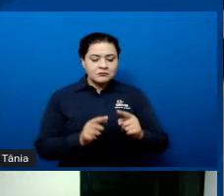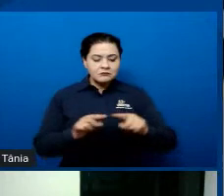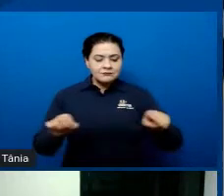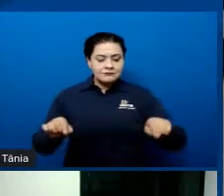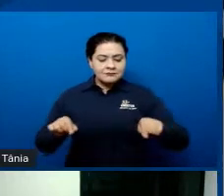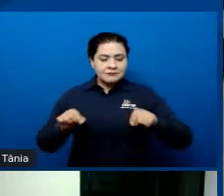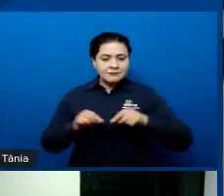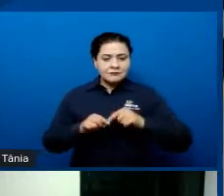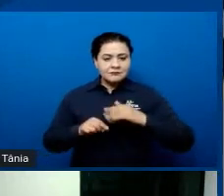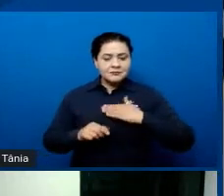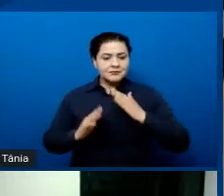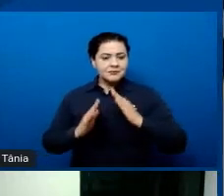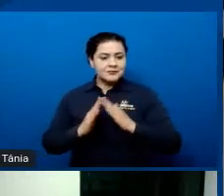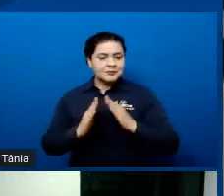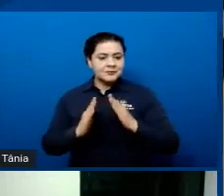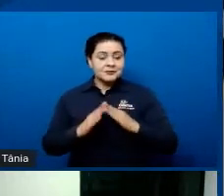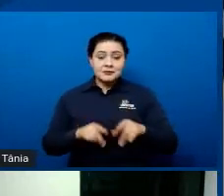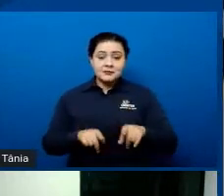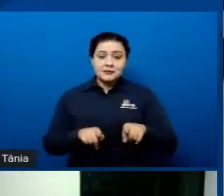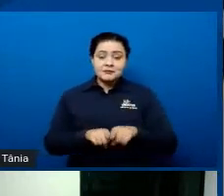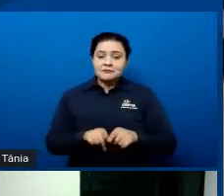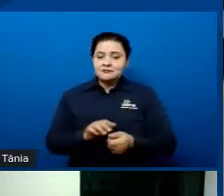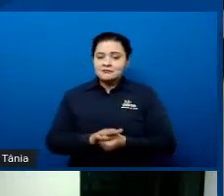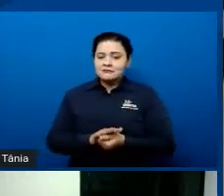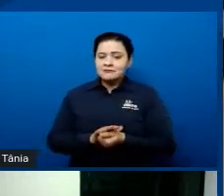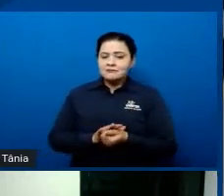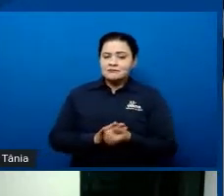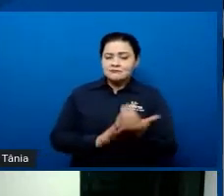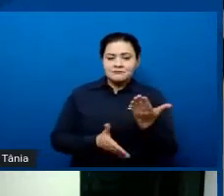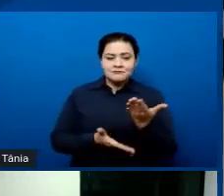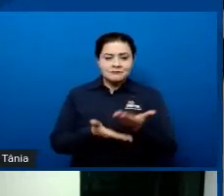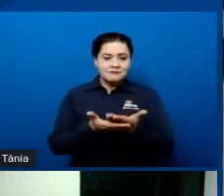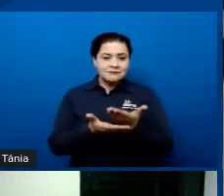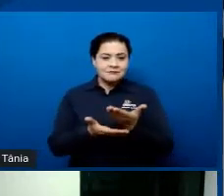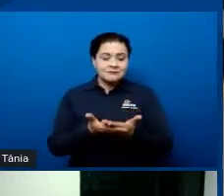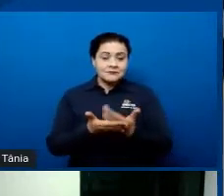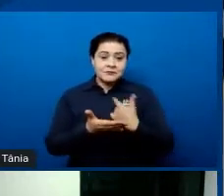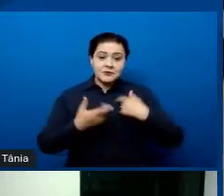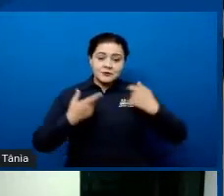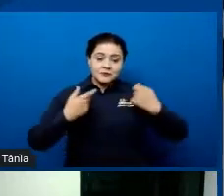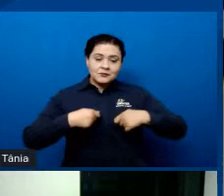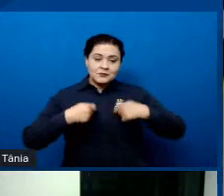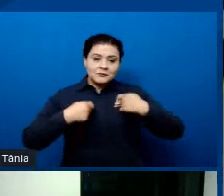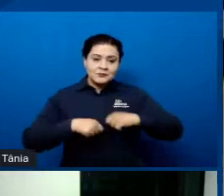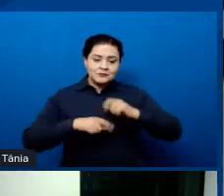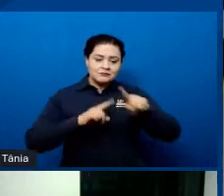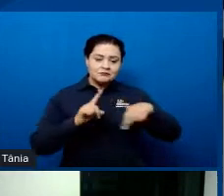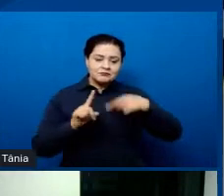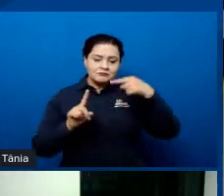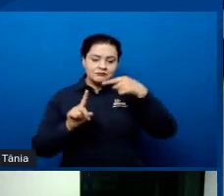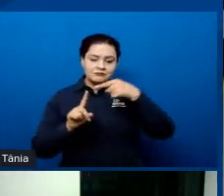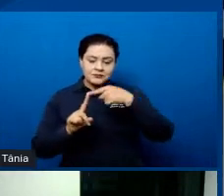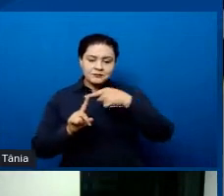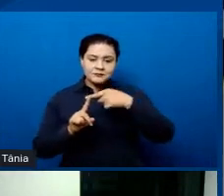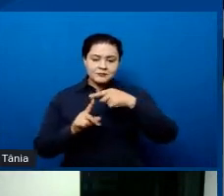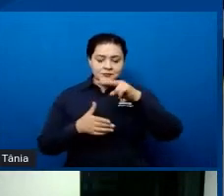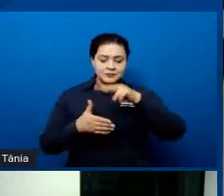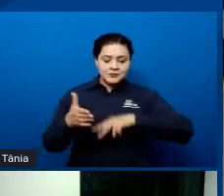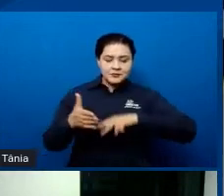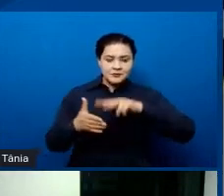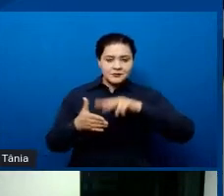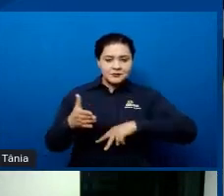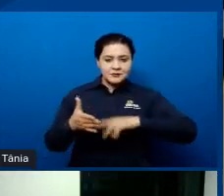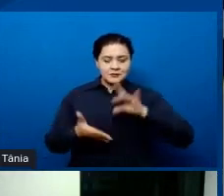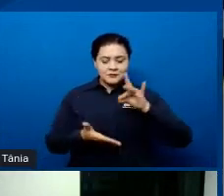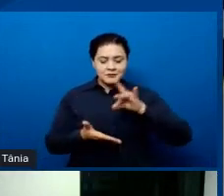casa, ou vocês vão ouvir muito depois que estudar, né? Ah, eu preciso de um alvo, né, para ler essa realidade aumentada, que